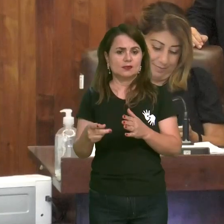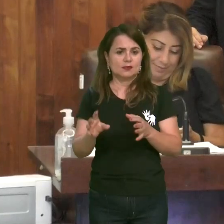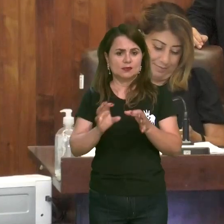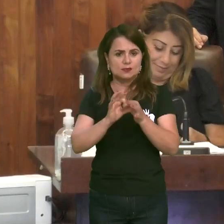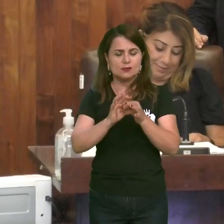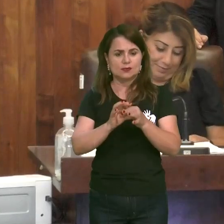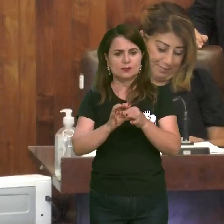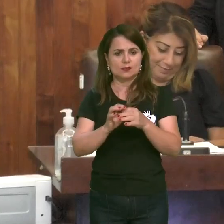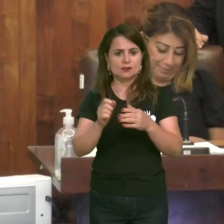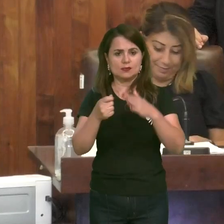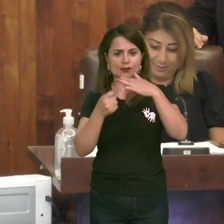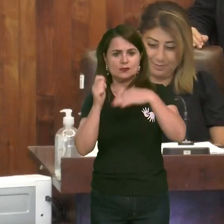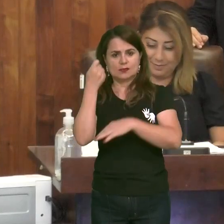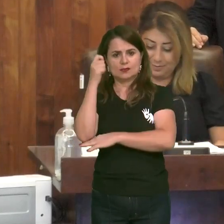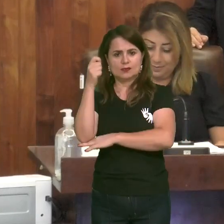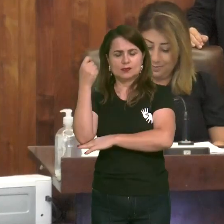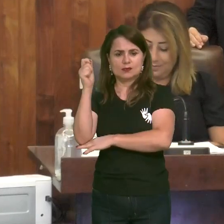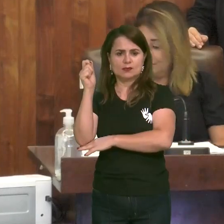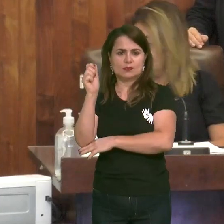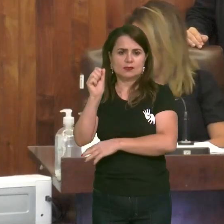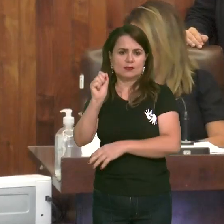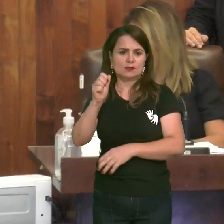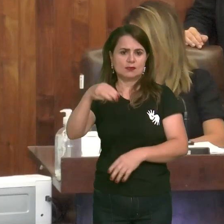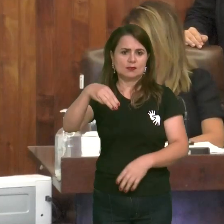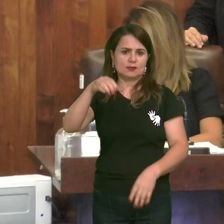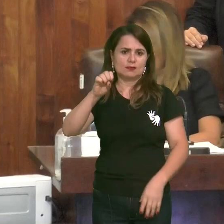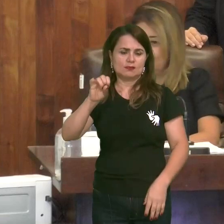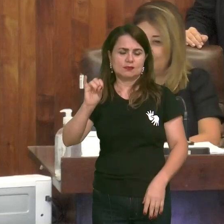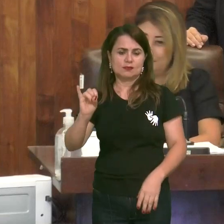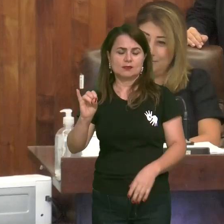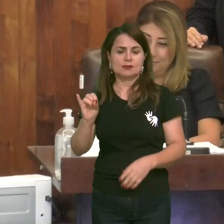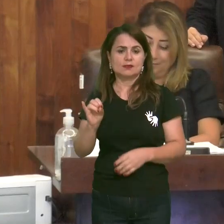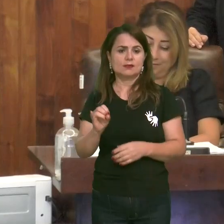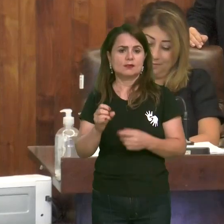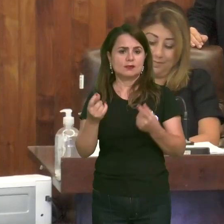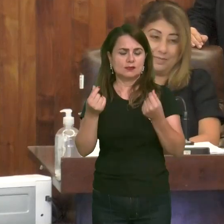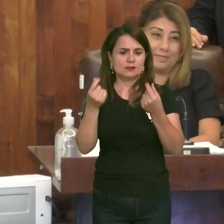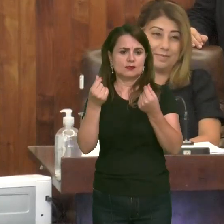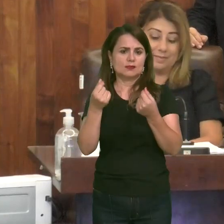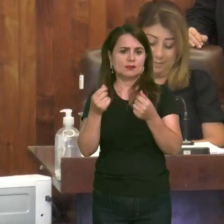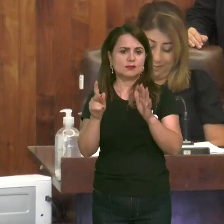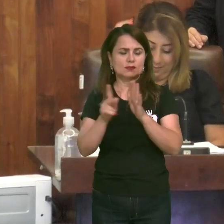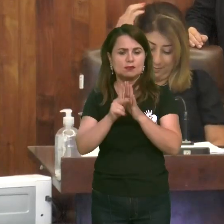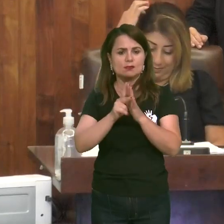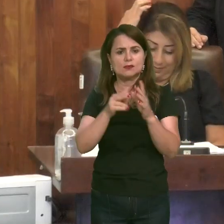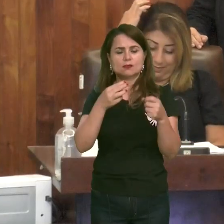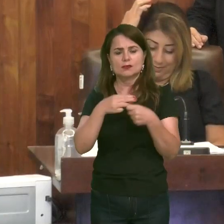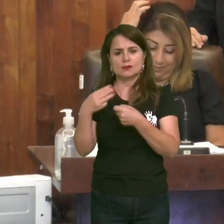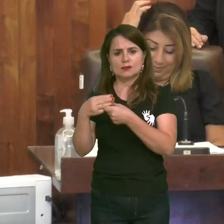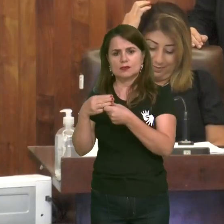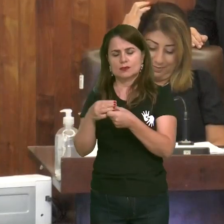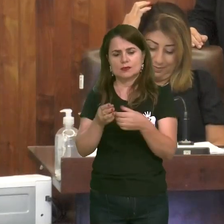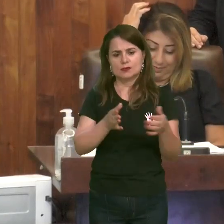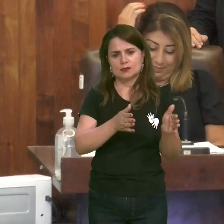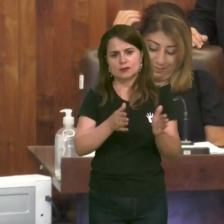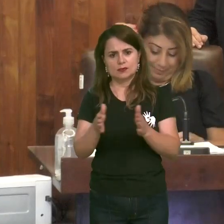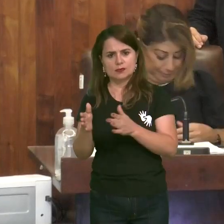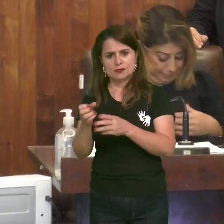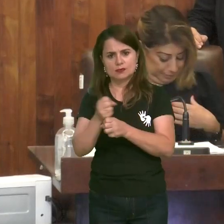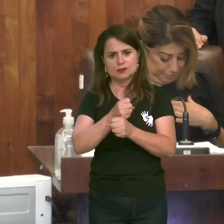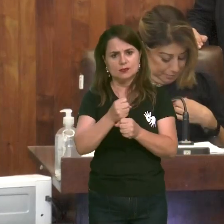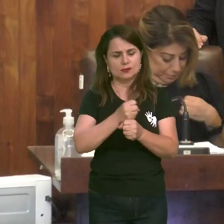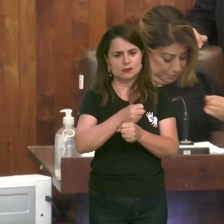de esportes inclusive Amei o recurso financeiro no valor de 90 mil reais constante do orçamento Geral do município de Marília para o exercício de